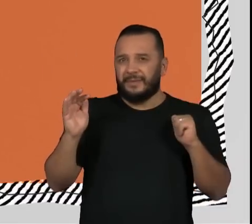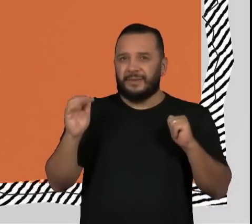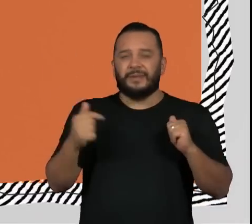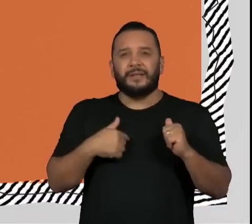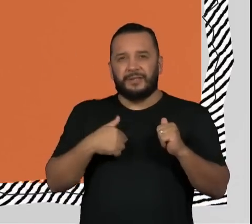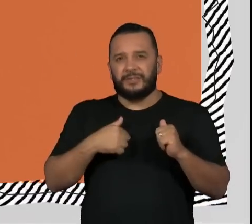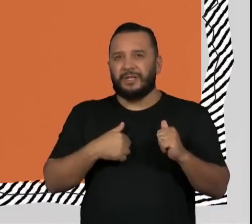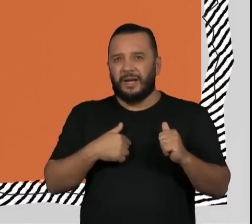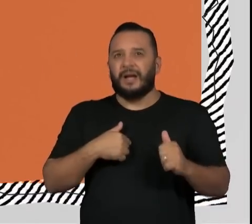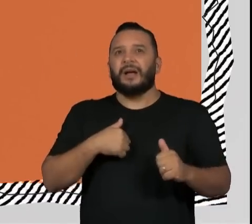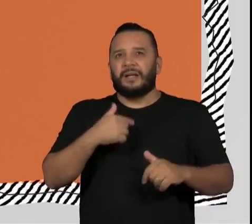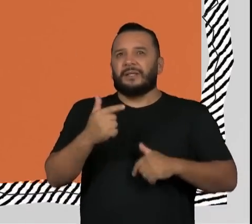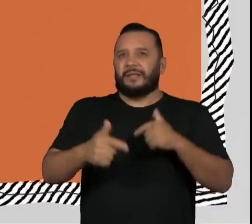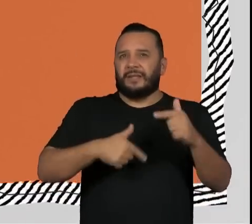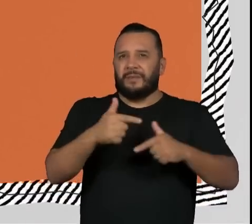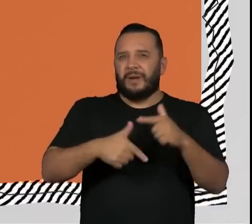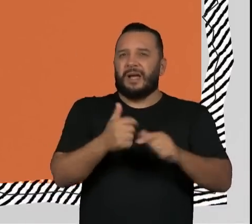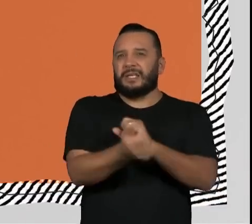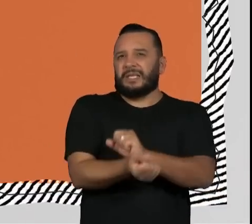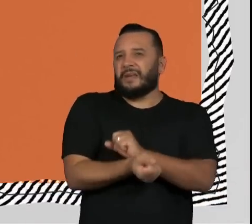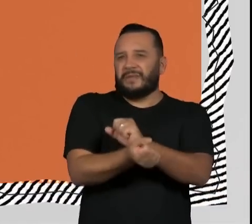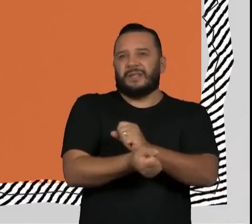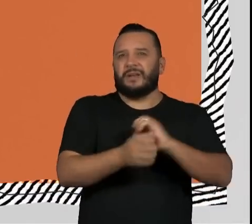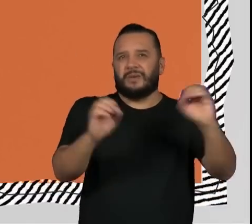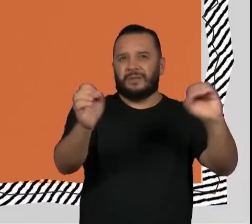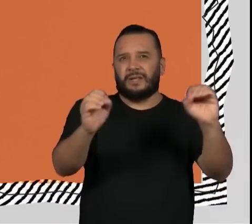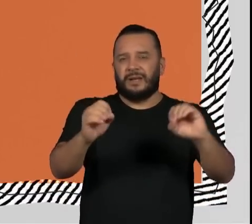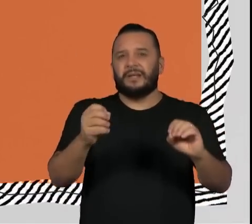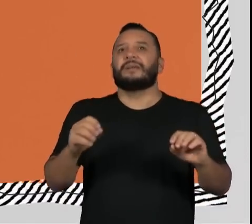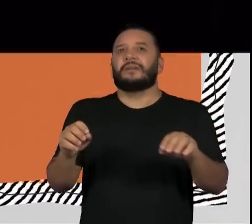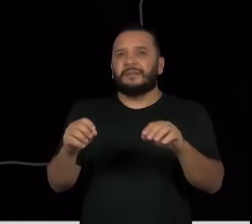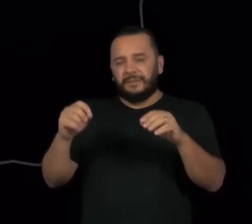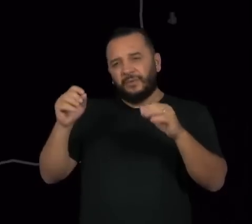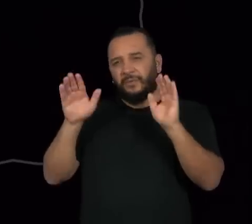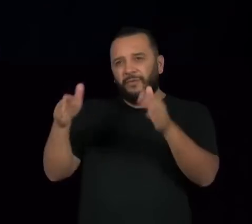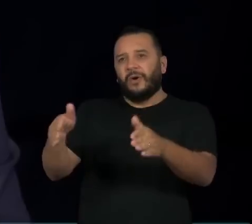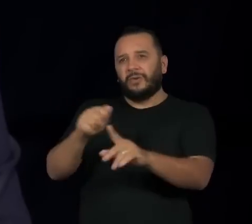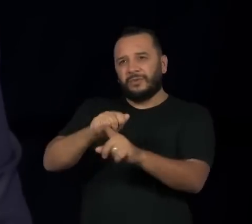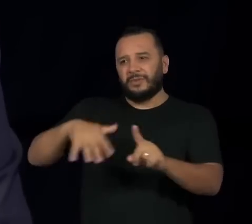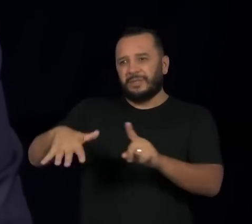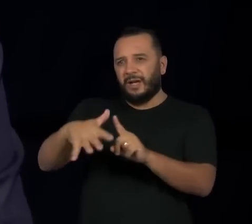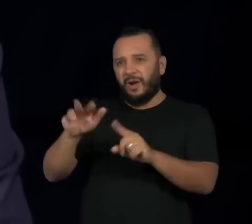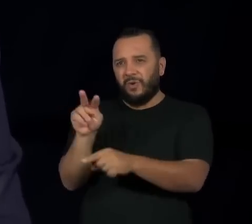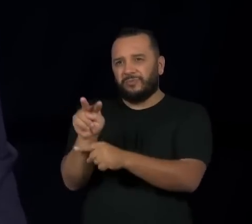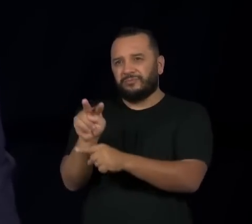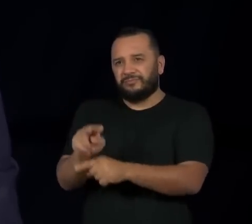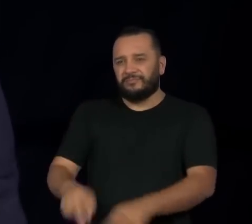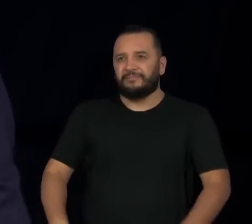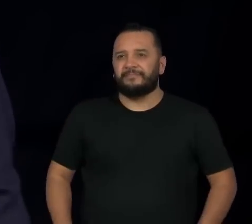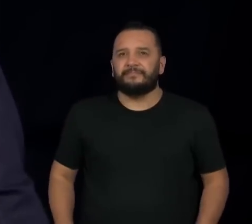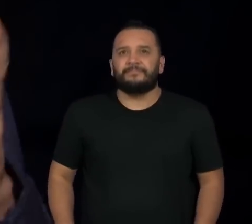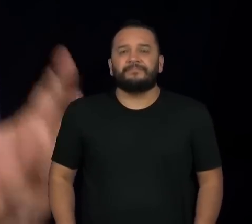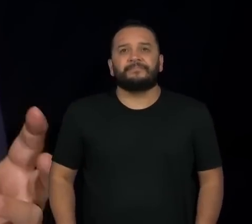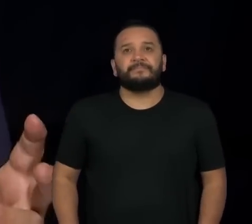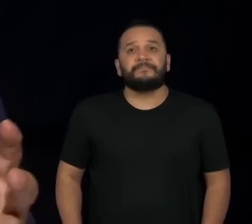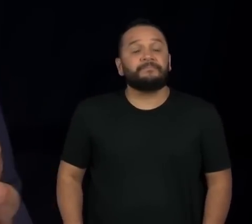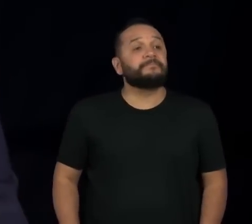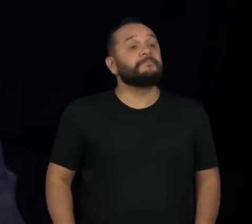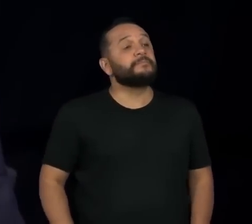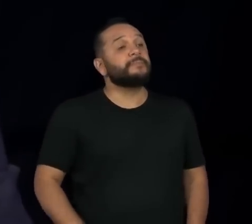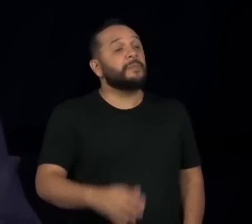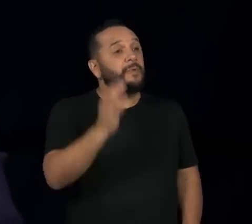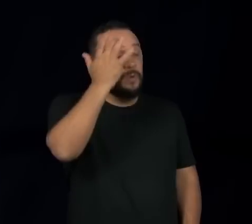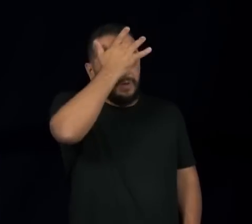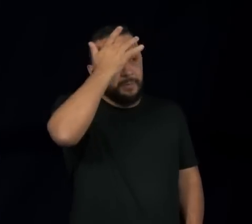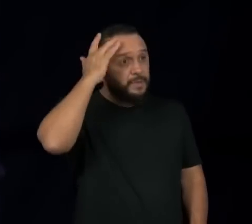análogo à escravidão, com preocupação social. E o que você tem a dizer para as pessoas que têm uma